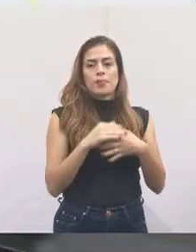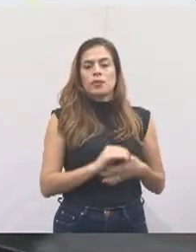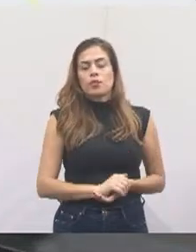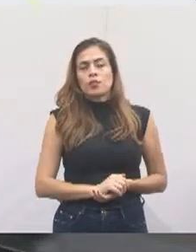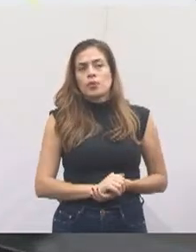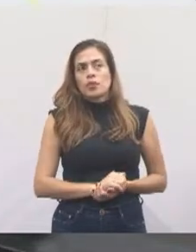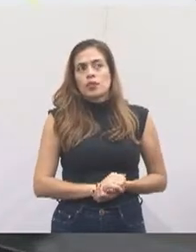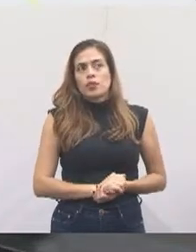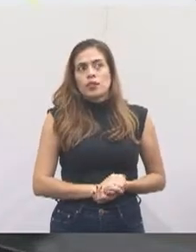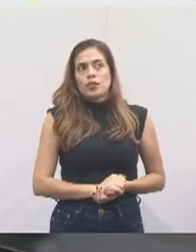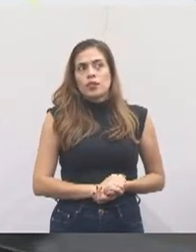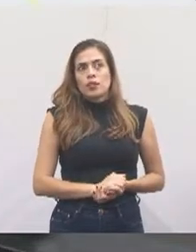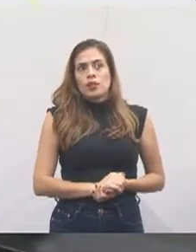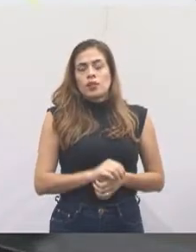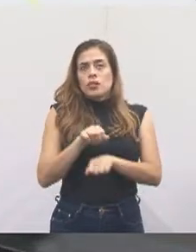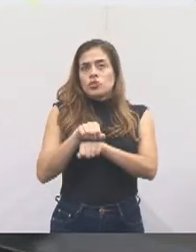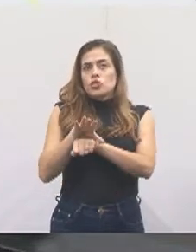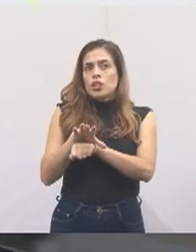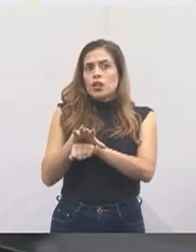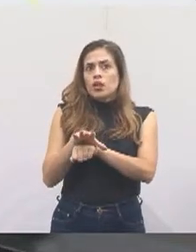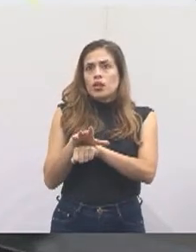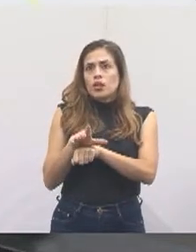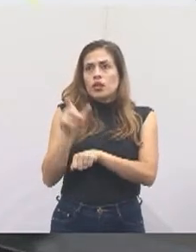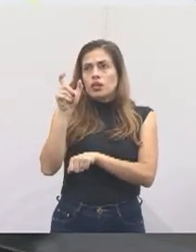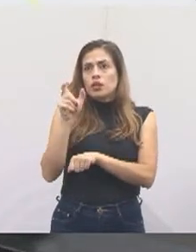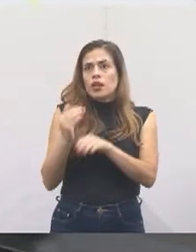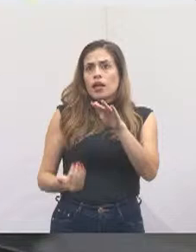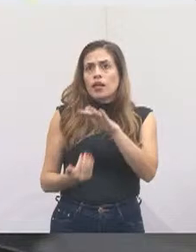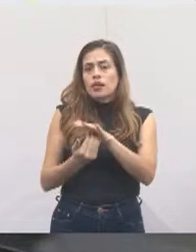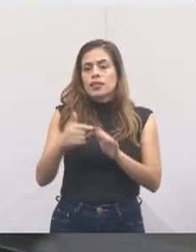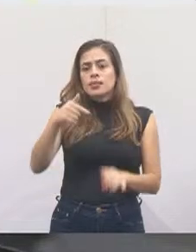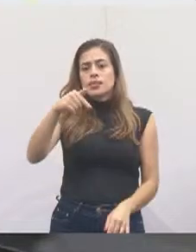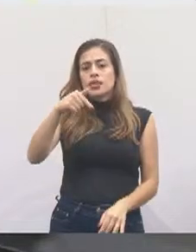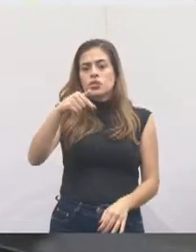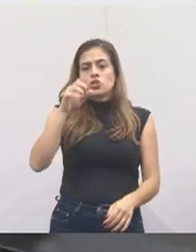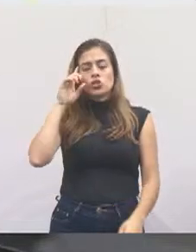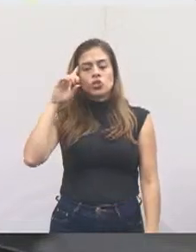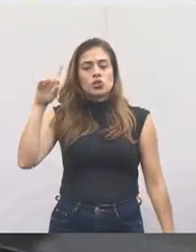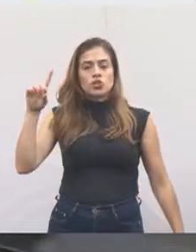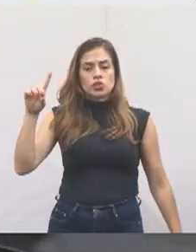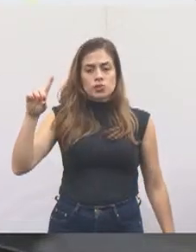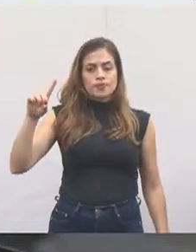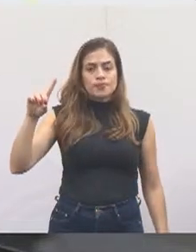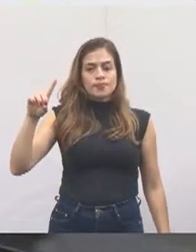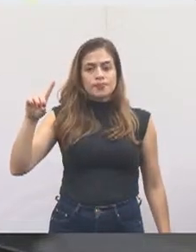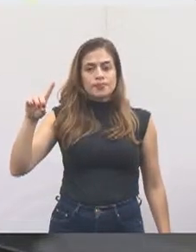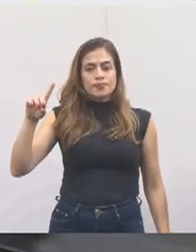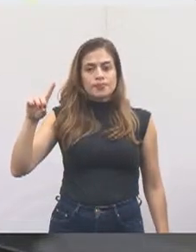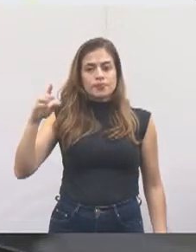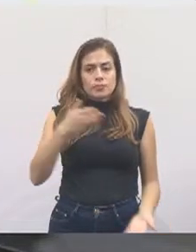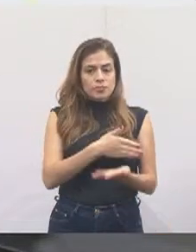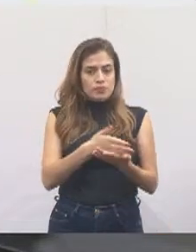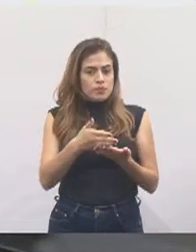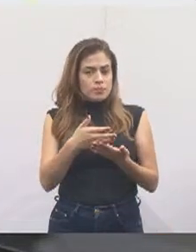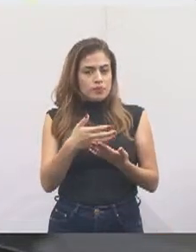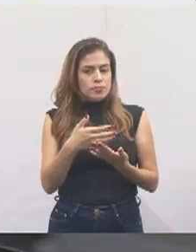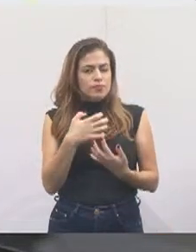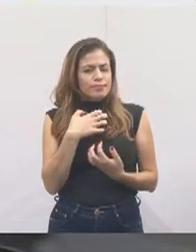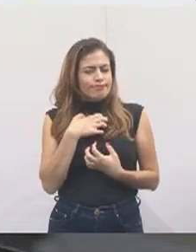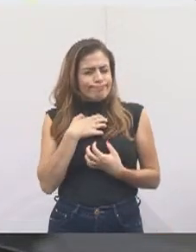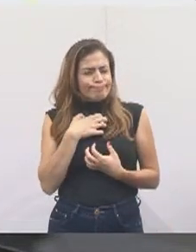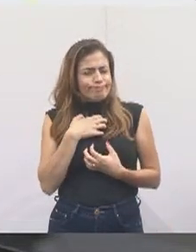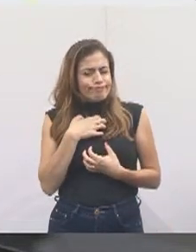antigeno é indicada preferencialmente até 7 dias do início dos